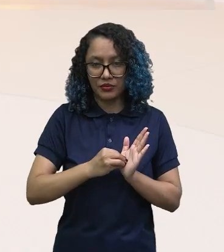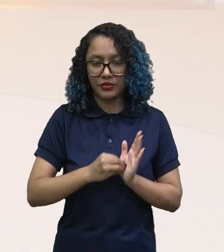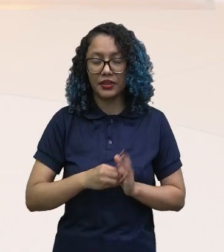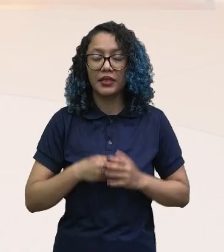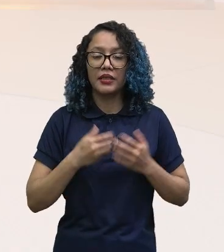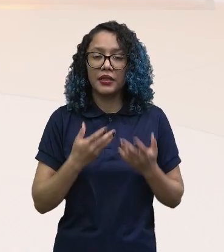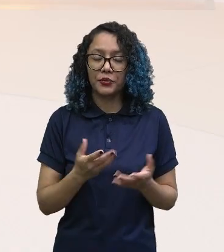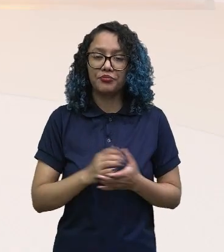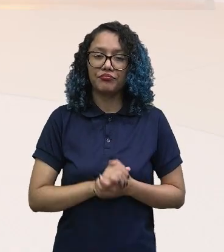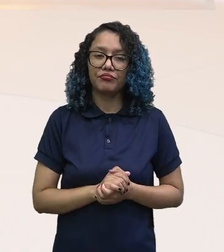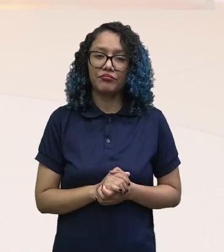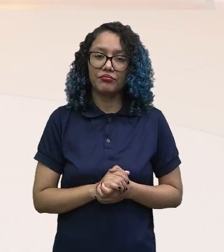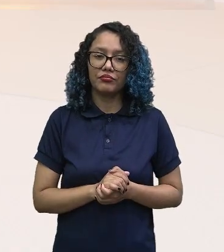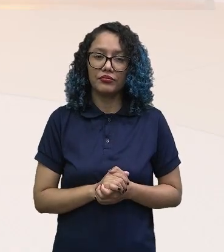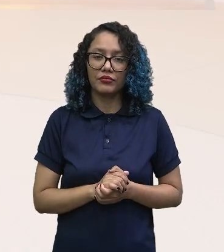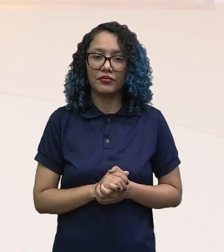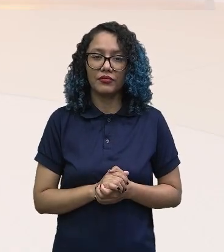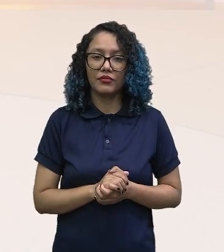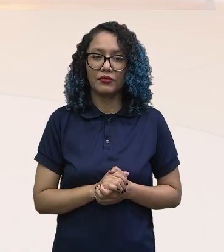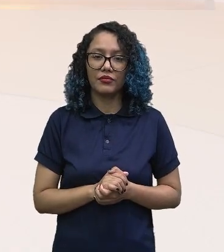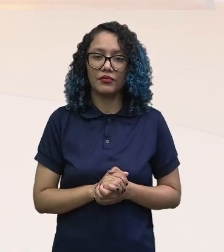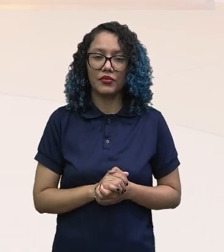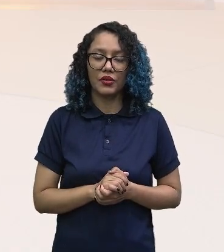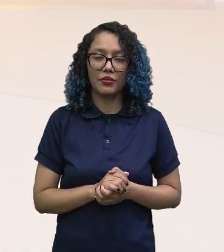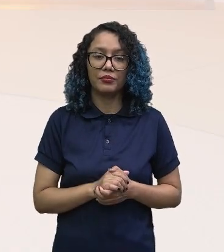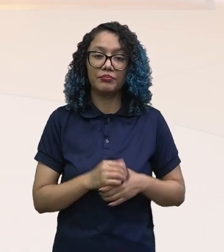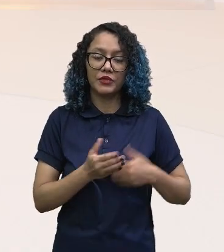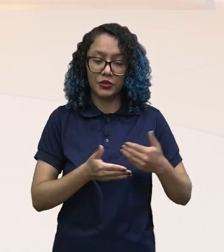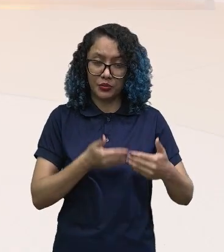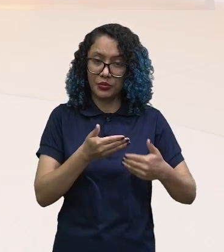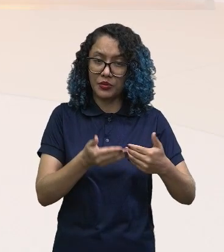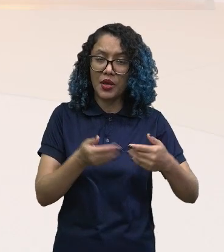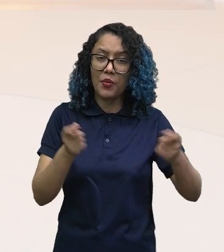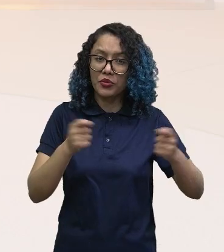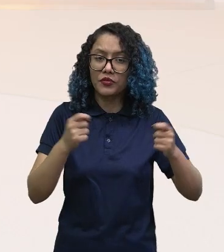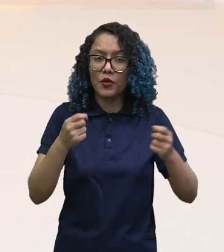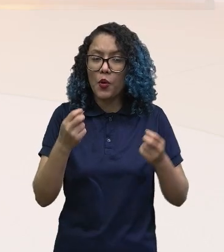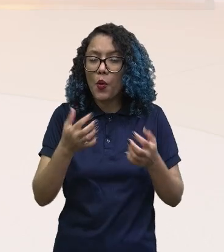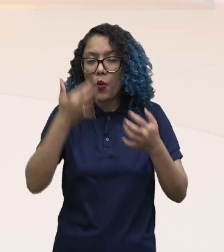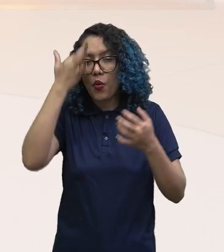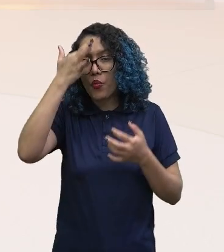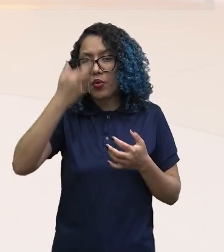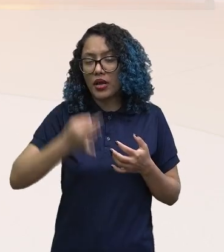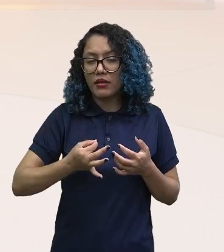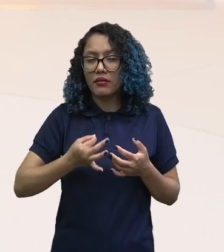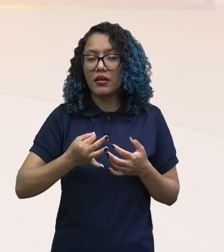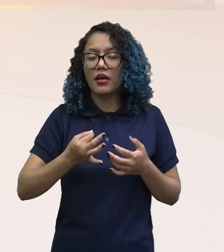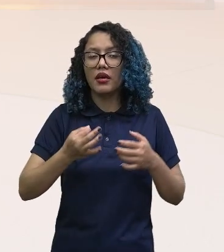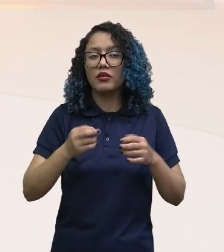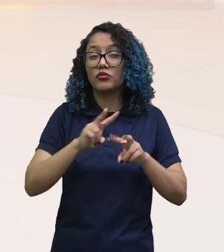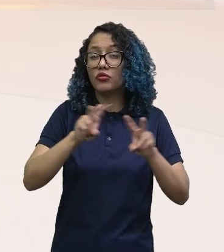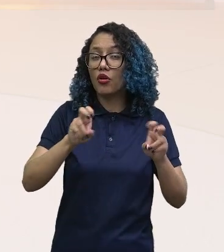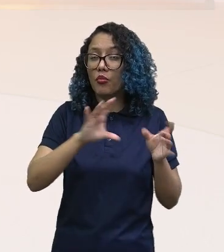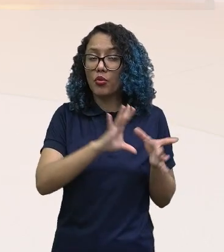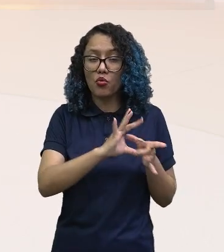desse processo que caminhamos para a compreensão, né, do